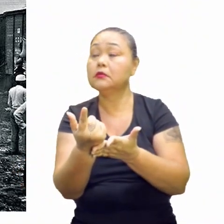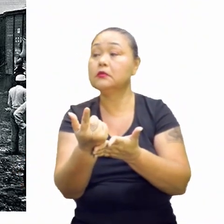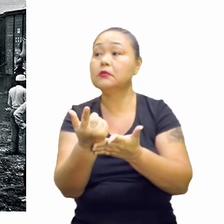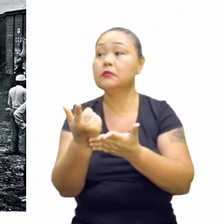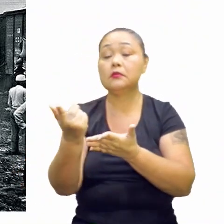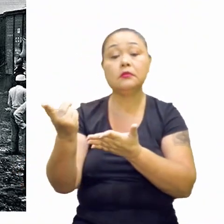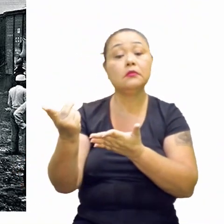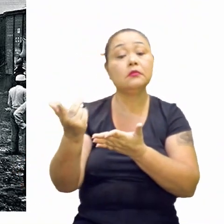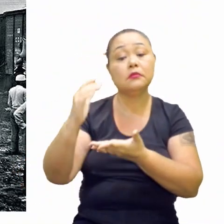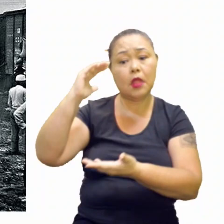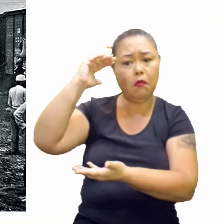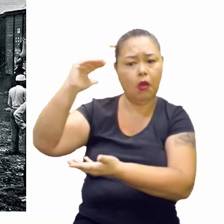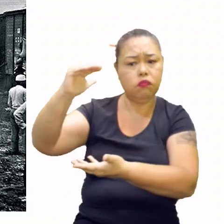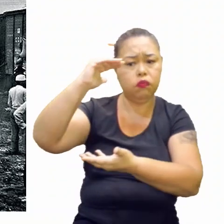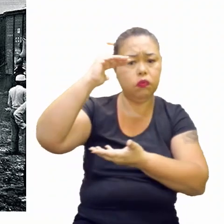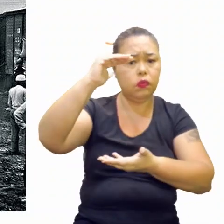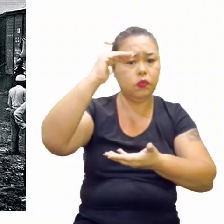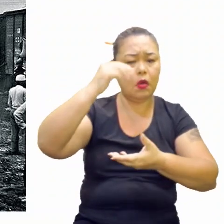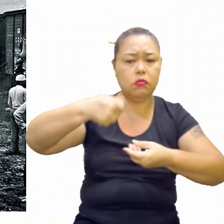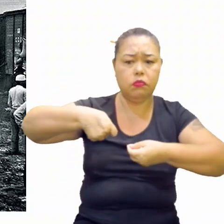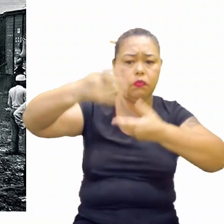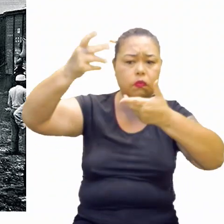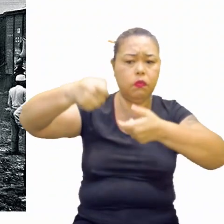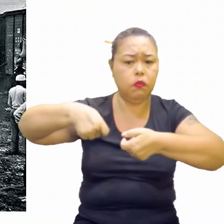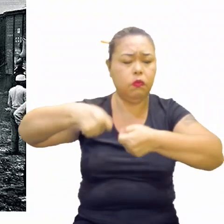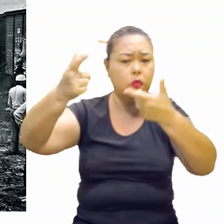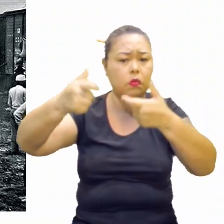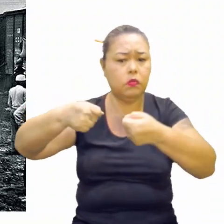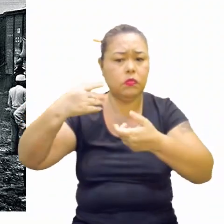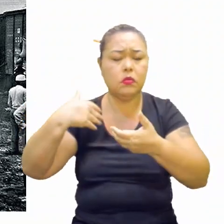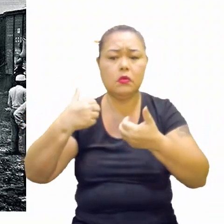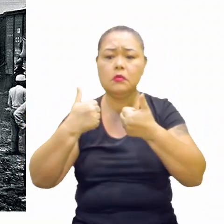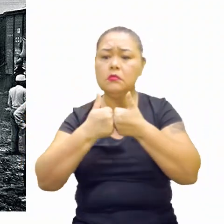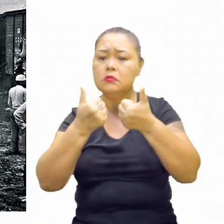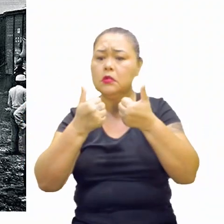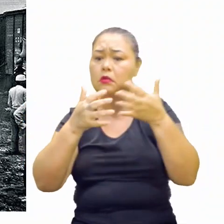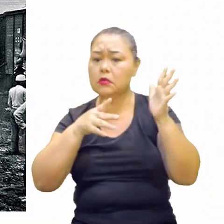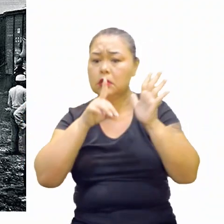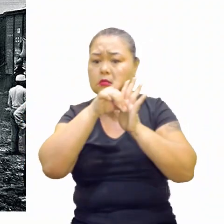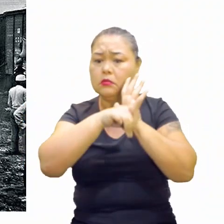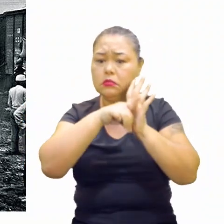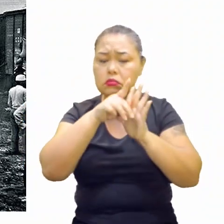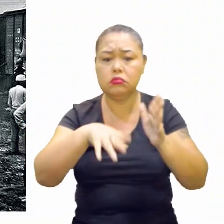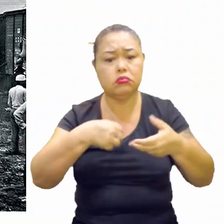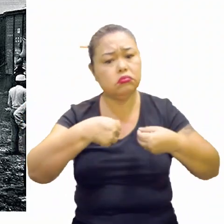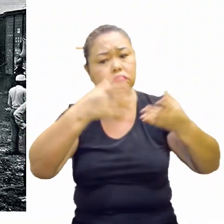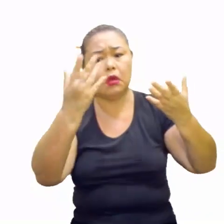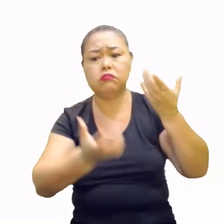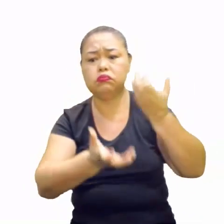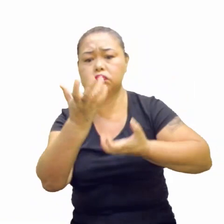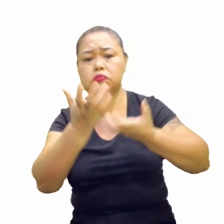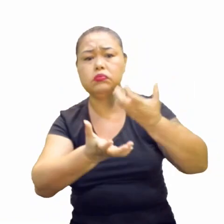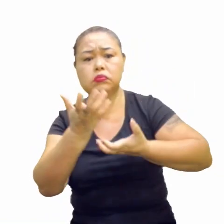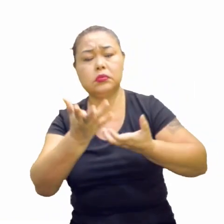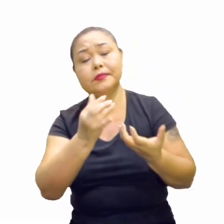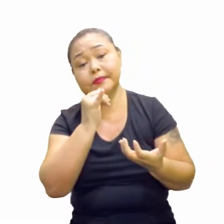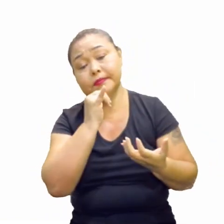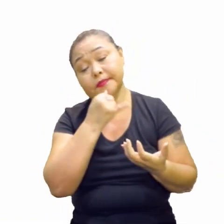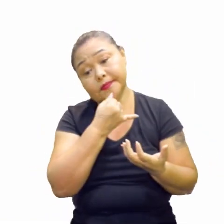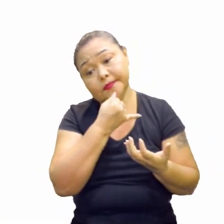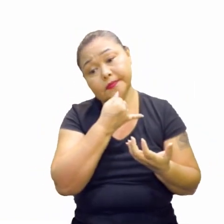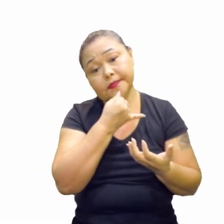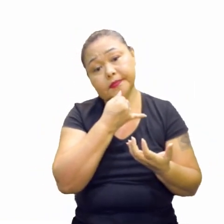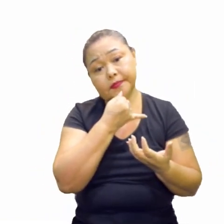Sacas e mais sacas chegavam em vagões de trem e eram queimadas. Que triste, né?